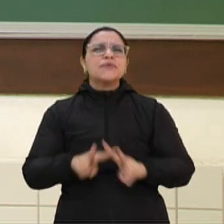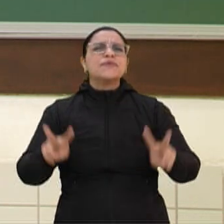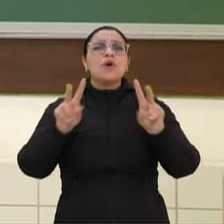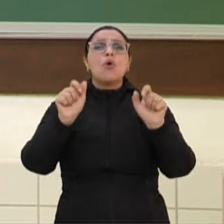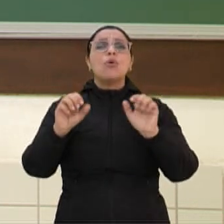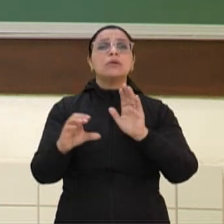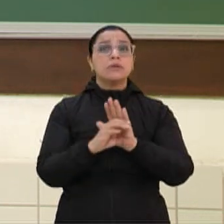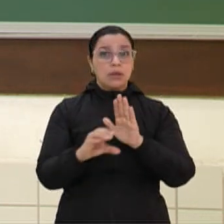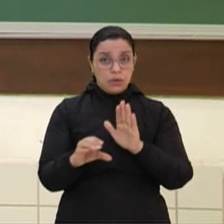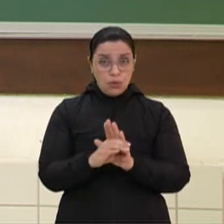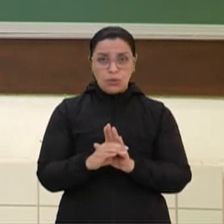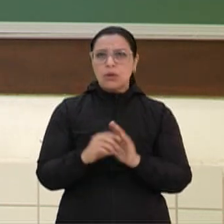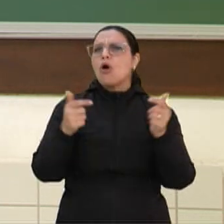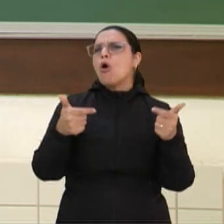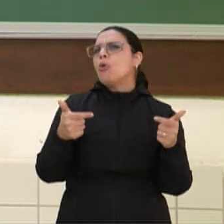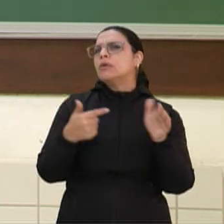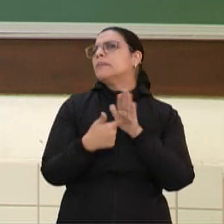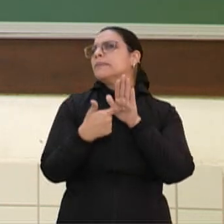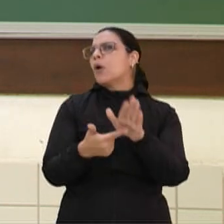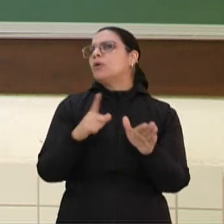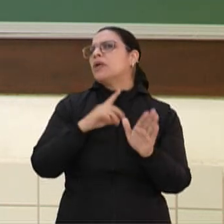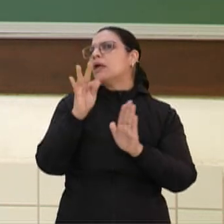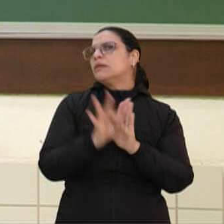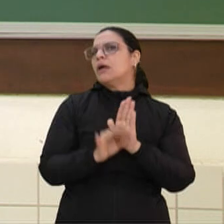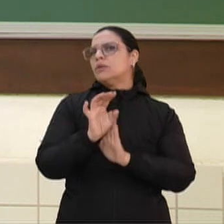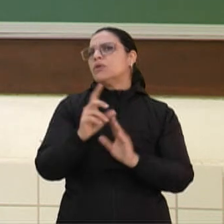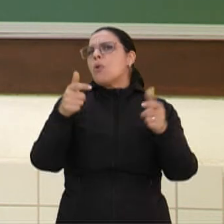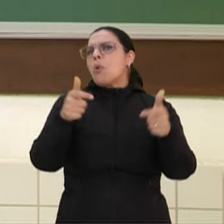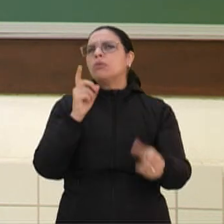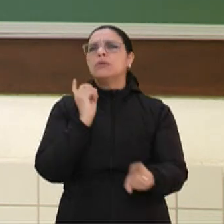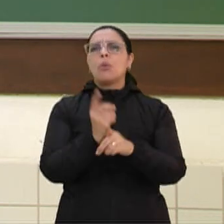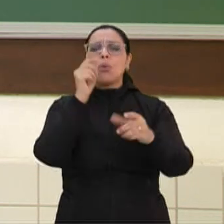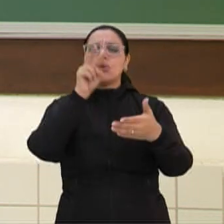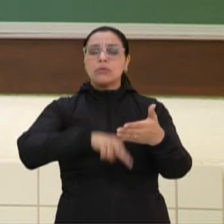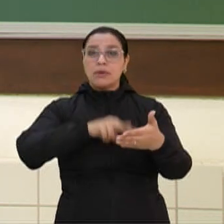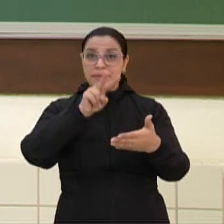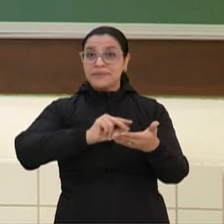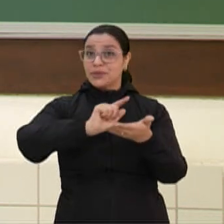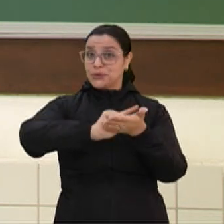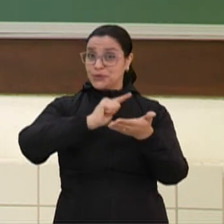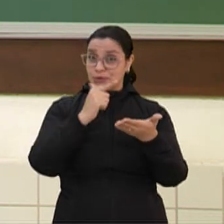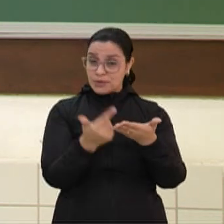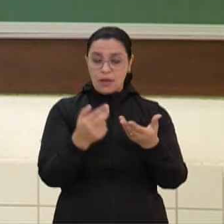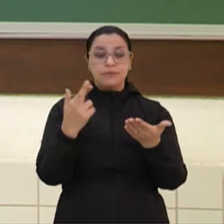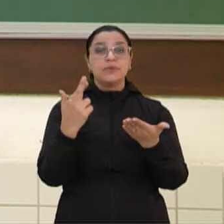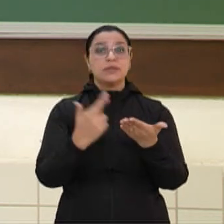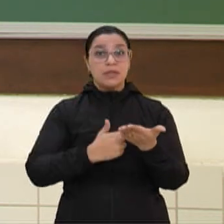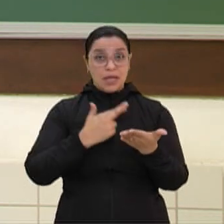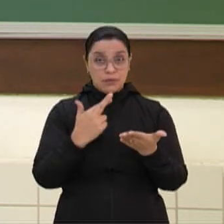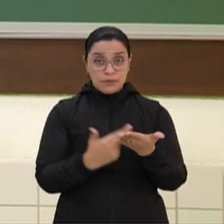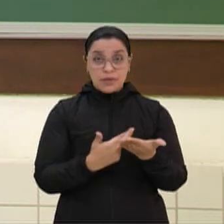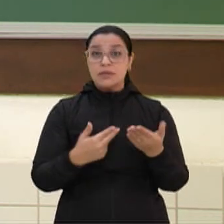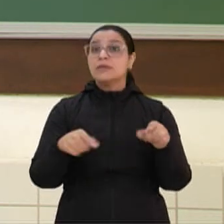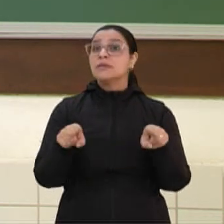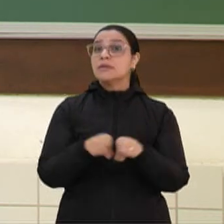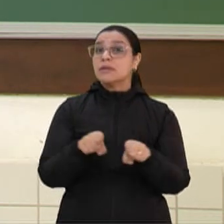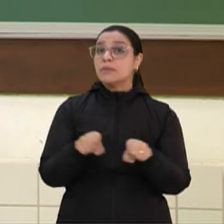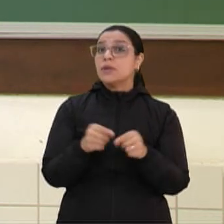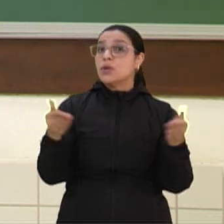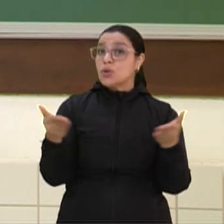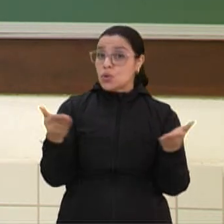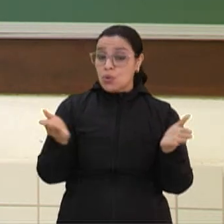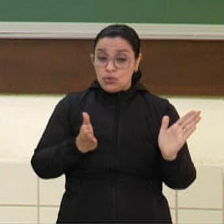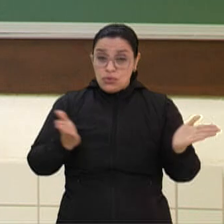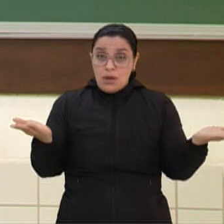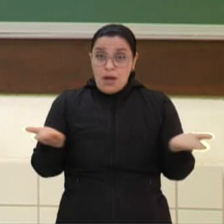Onde que são veiculadas as crônicas? Ou seja, onde que podemos encontrar? Nos jornais, em revista e hoje,